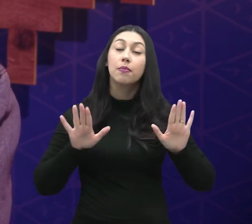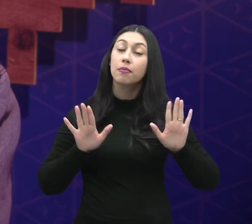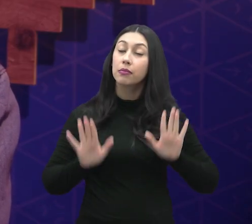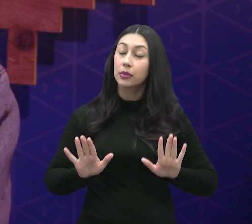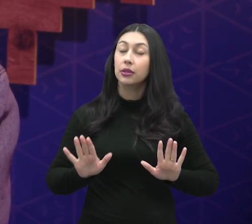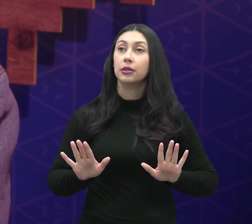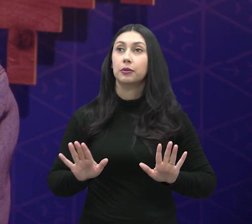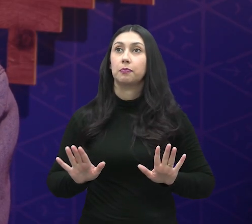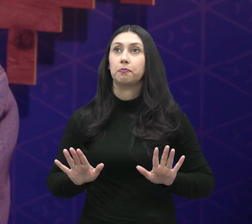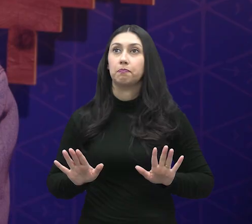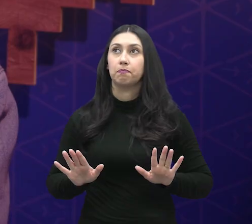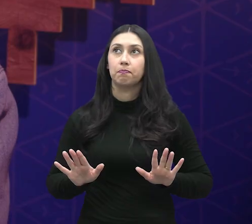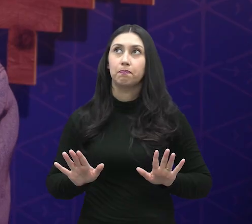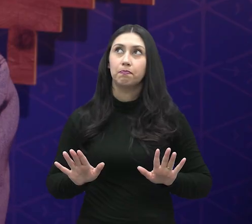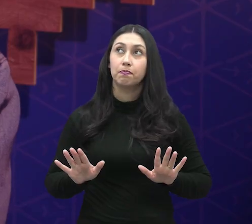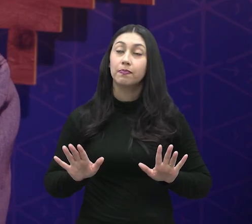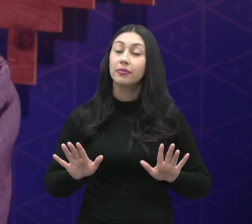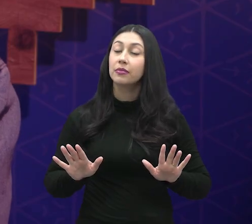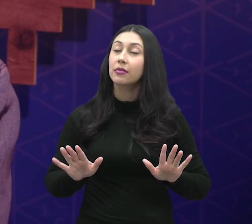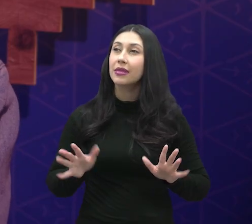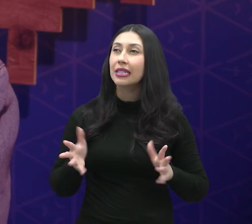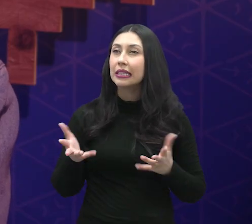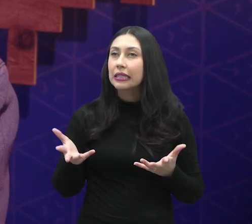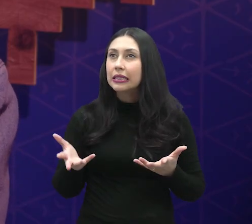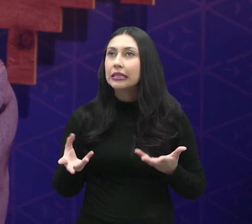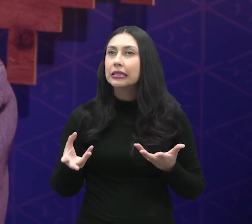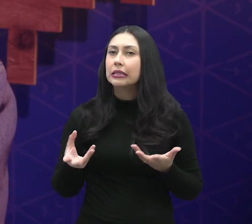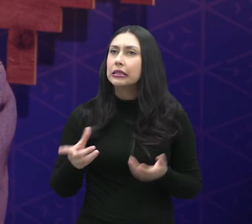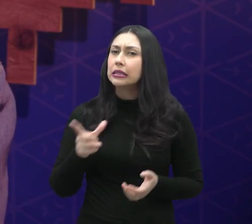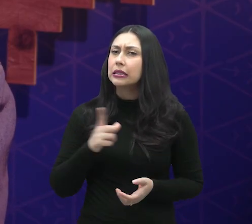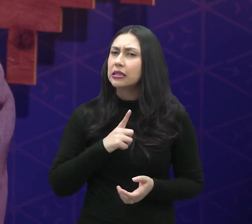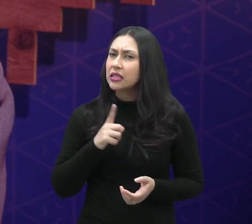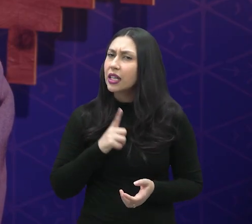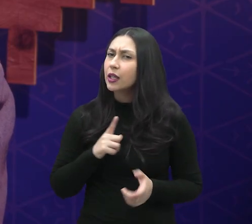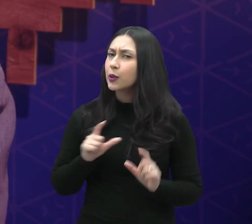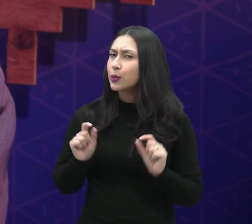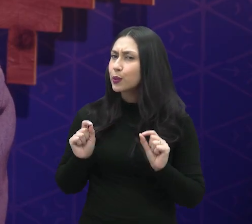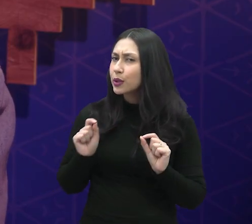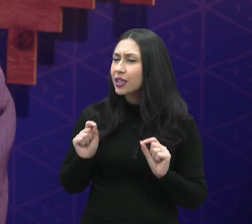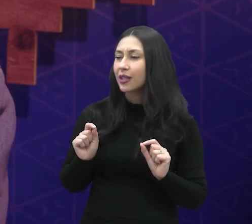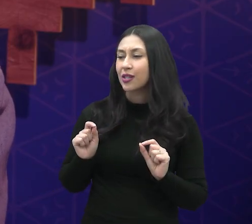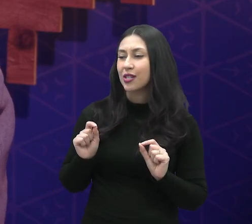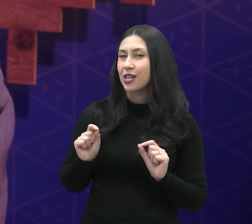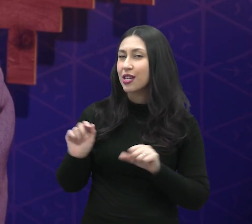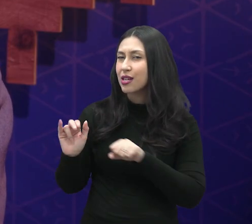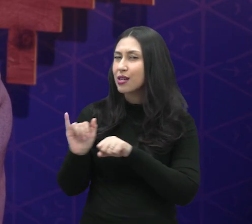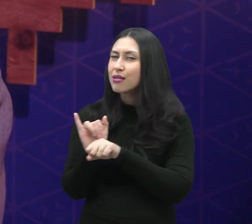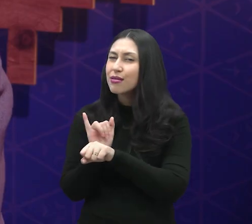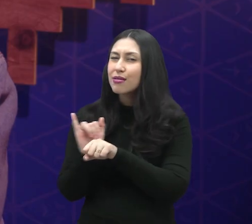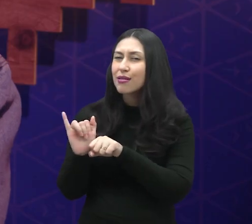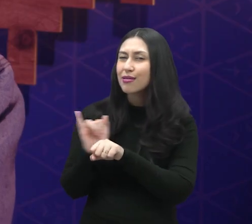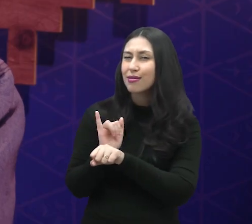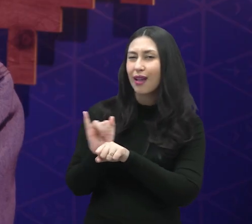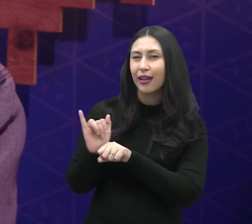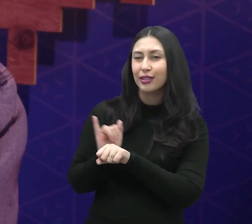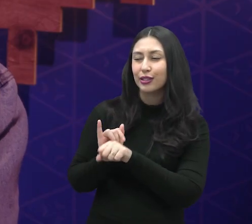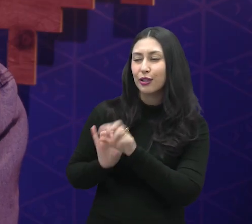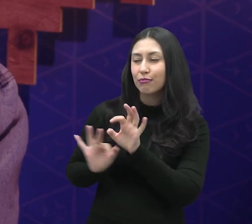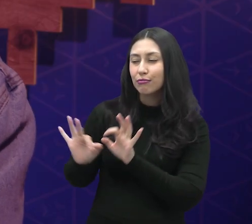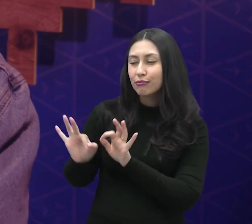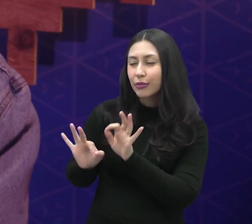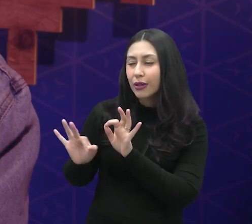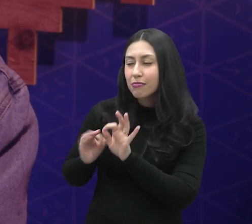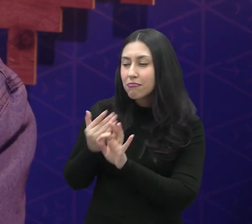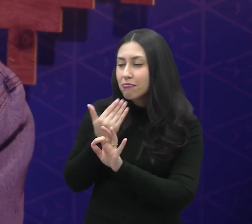acho também que existe uma questão assim, que eles souberam utilizar aquilo que há de melhor nas